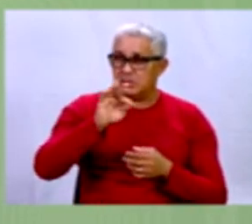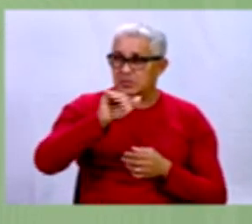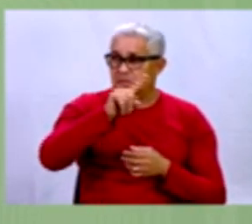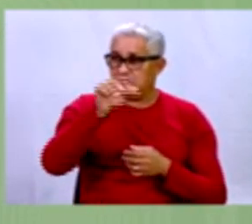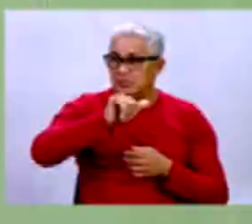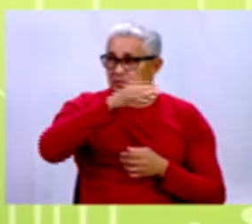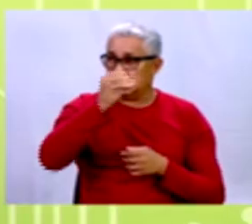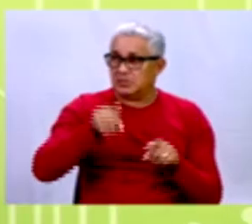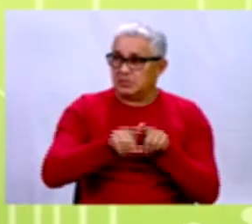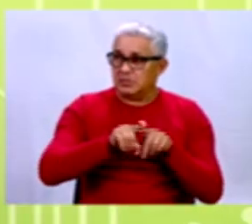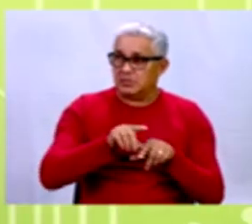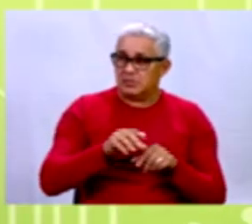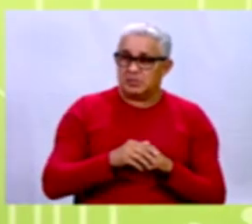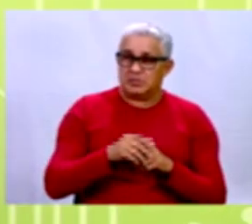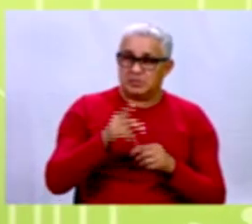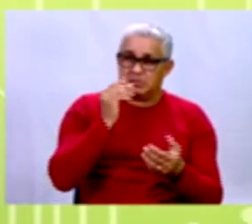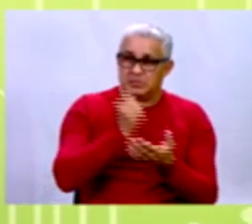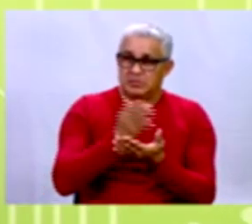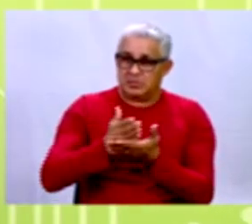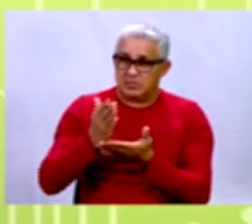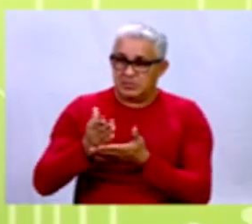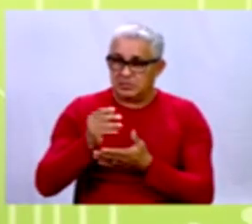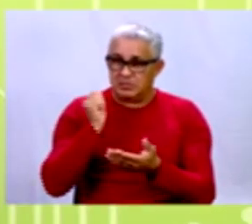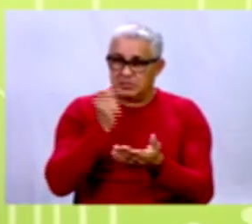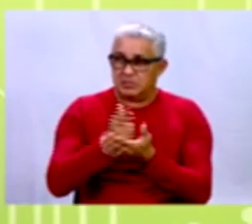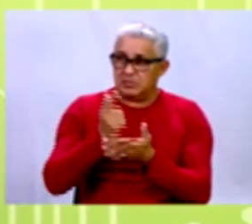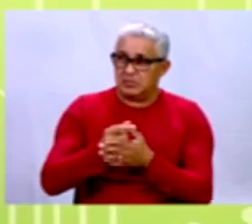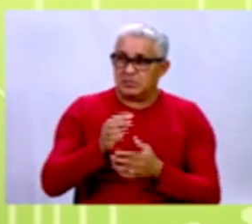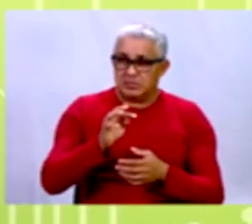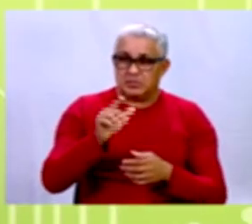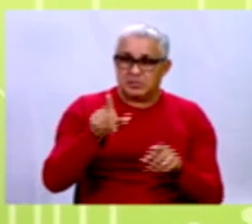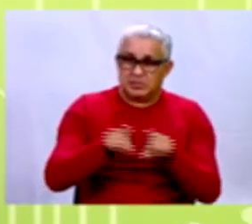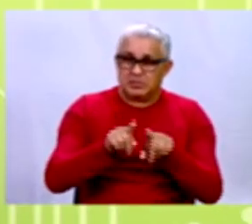de pagamentos e fluxo de caixa, tá?